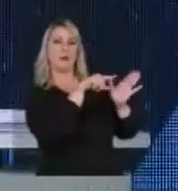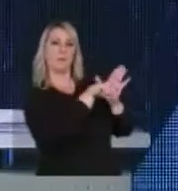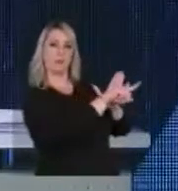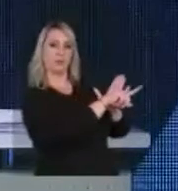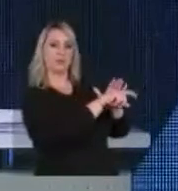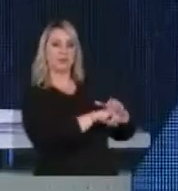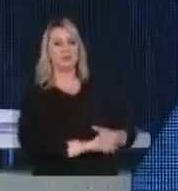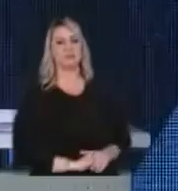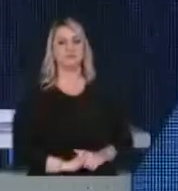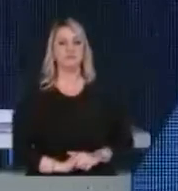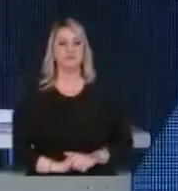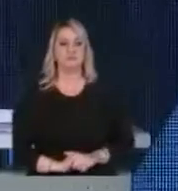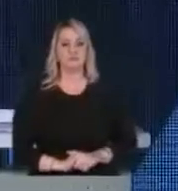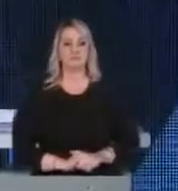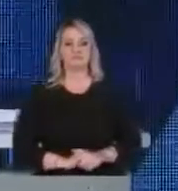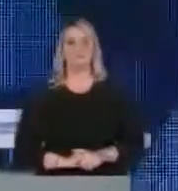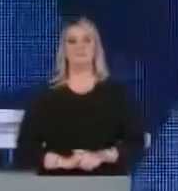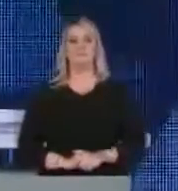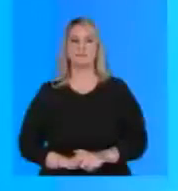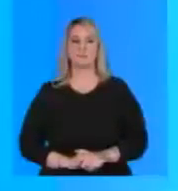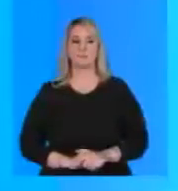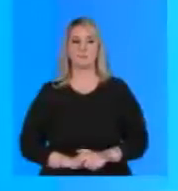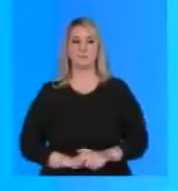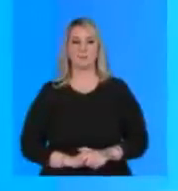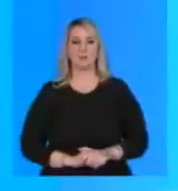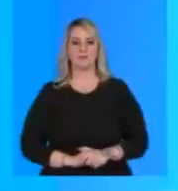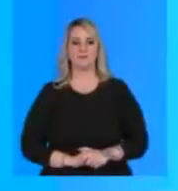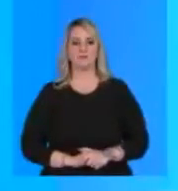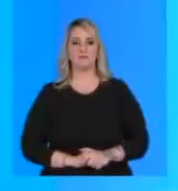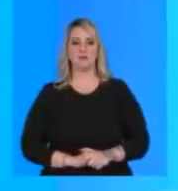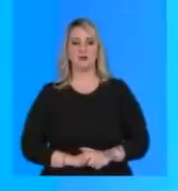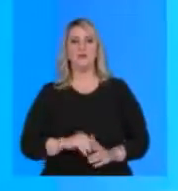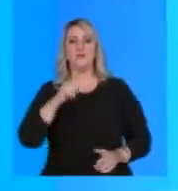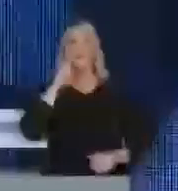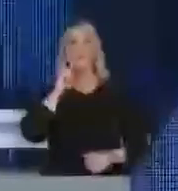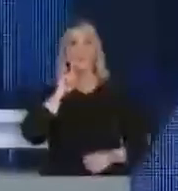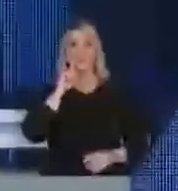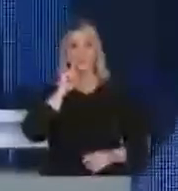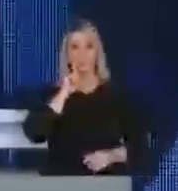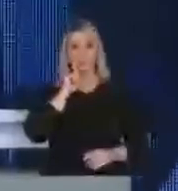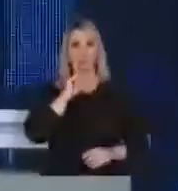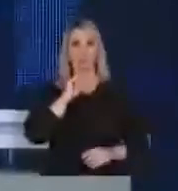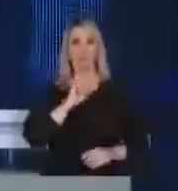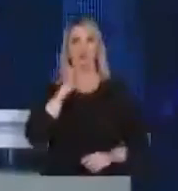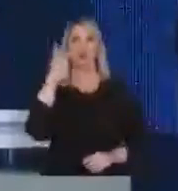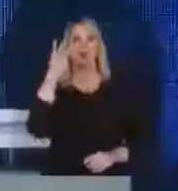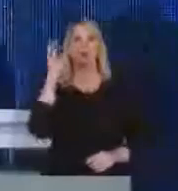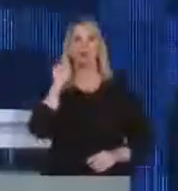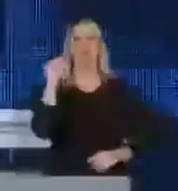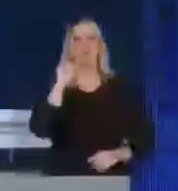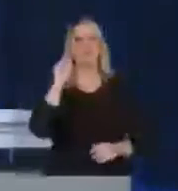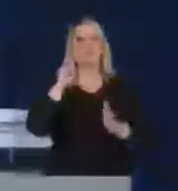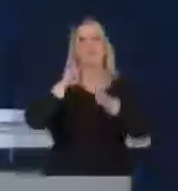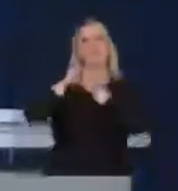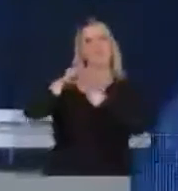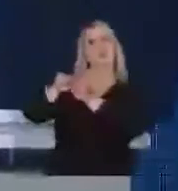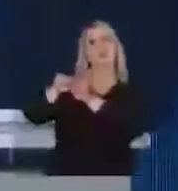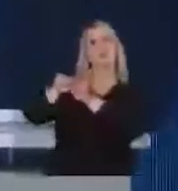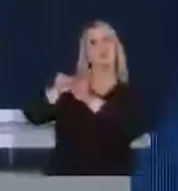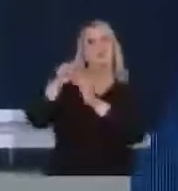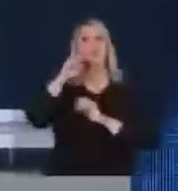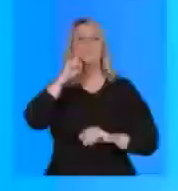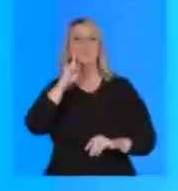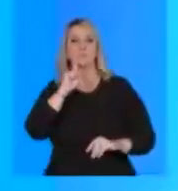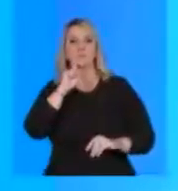o candidato por isso flávio bolsonaro tem 30 segundos para fazer a pergunta para o candidato marcelo